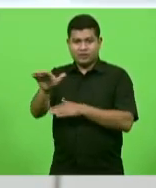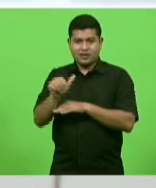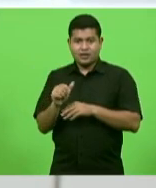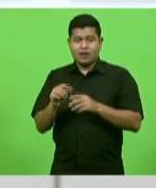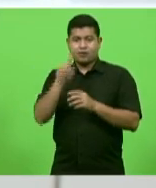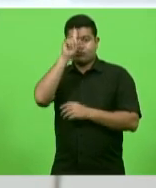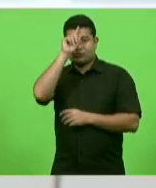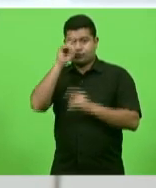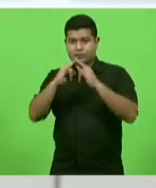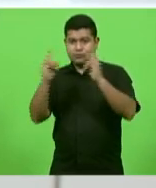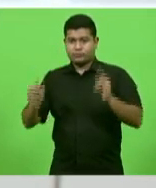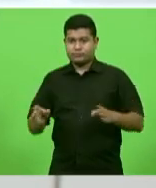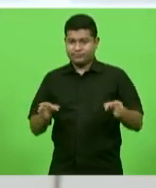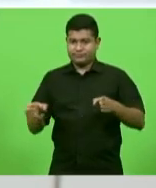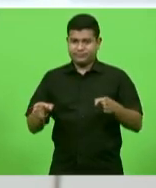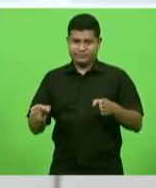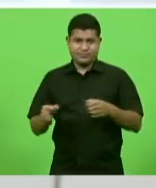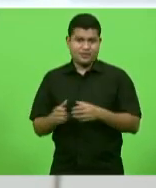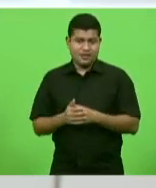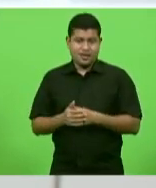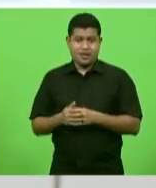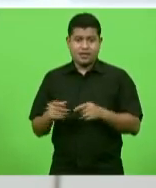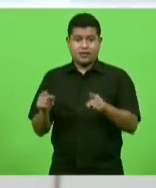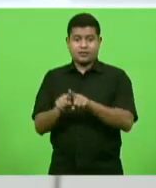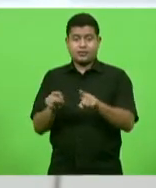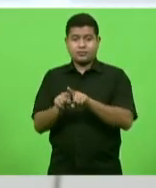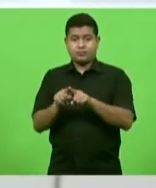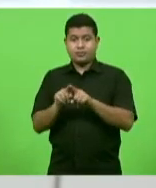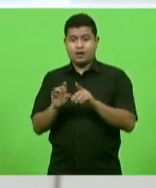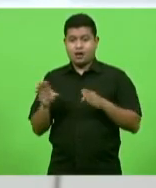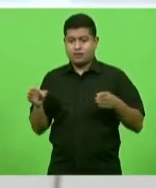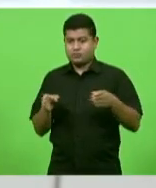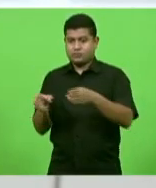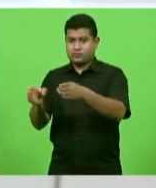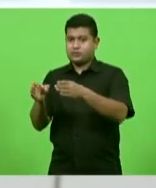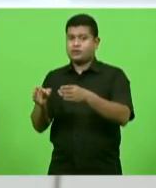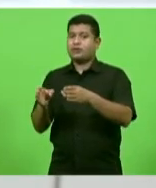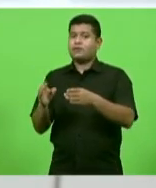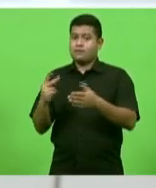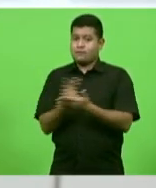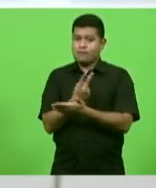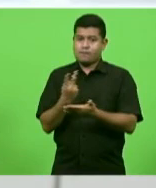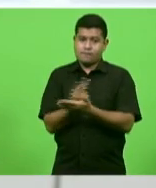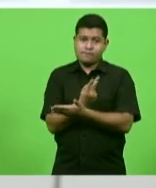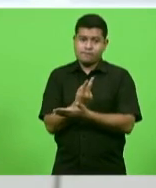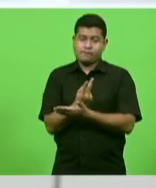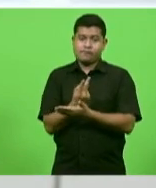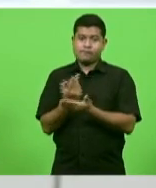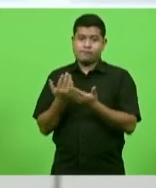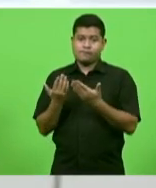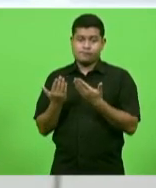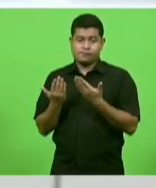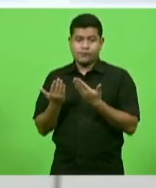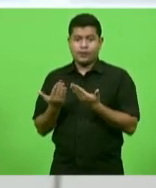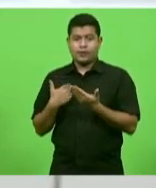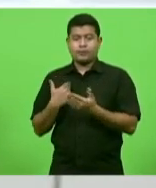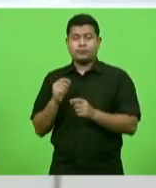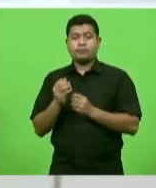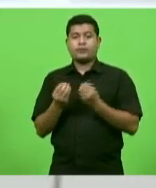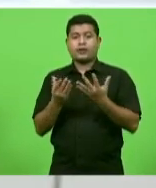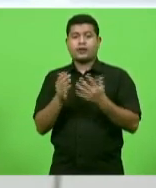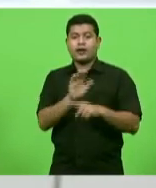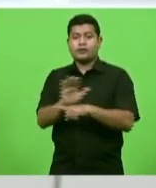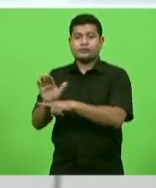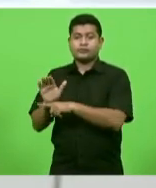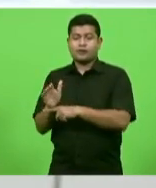manipulação do processo administrativo redirecionamento indevido do certame em benefício de terceiros e